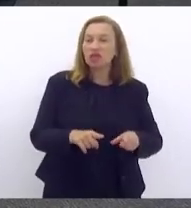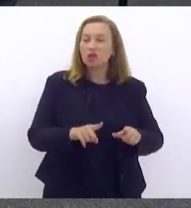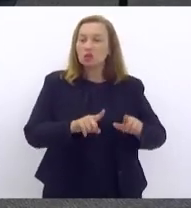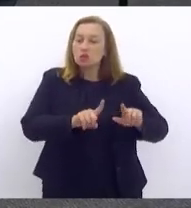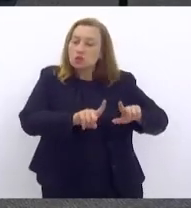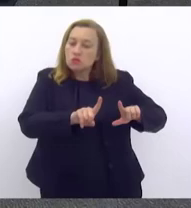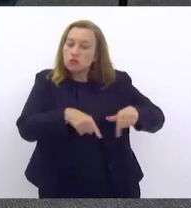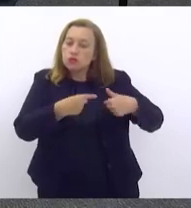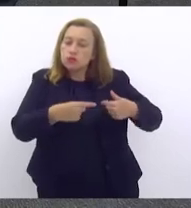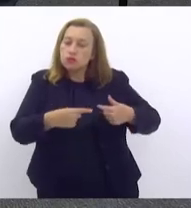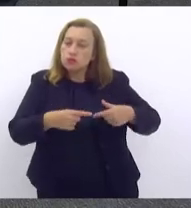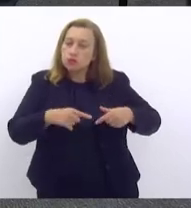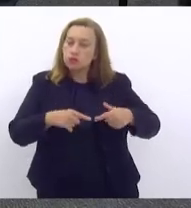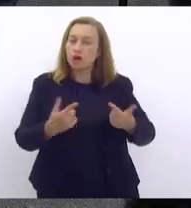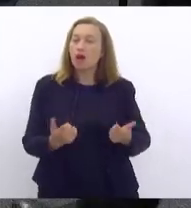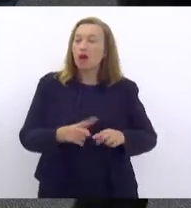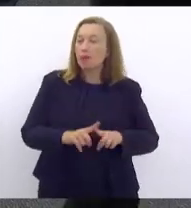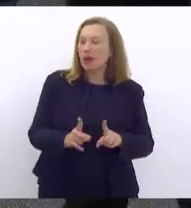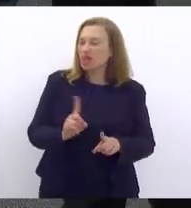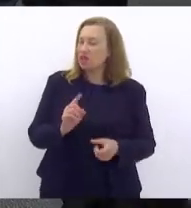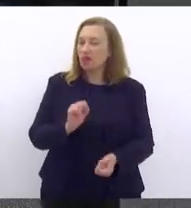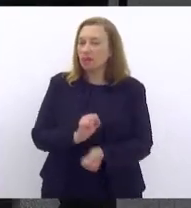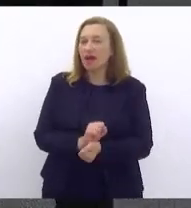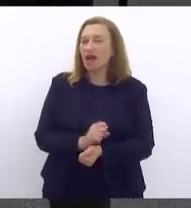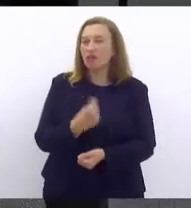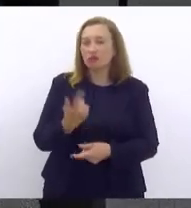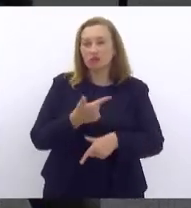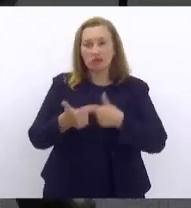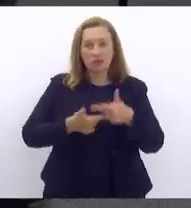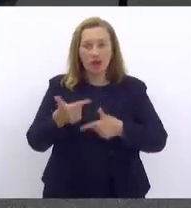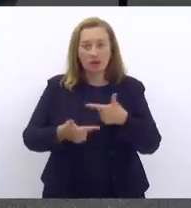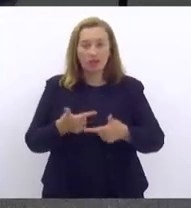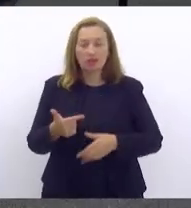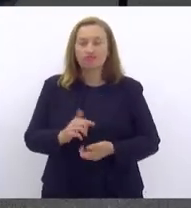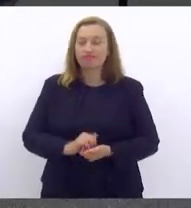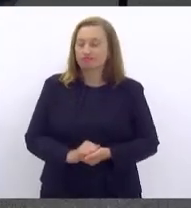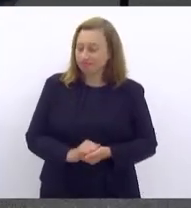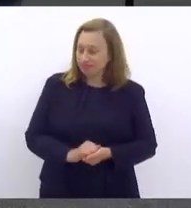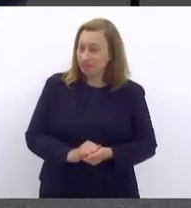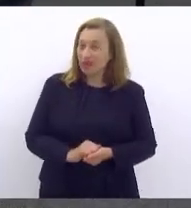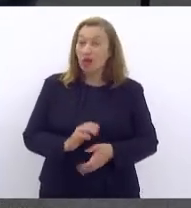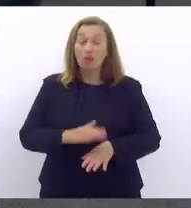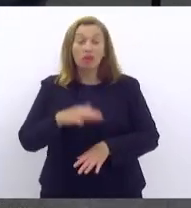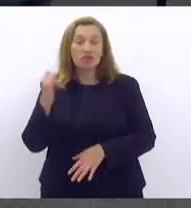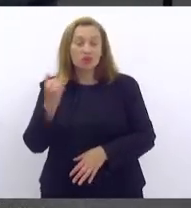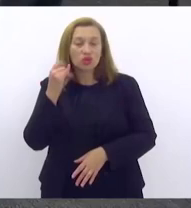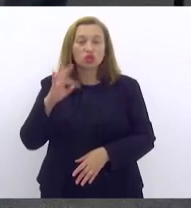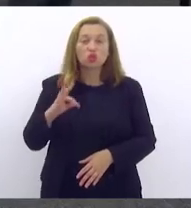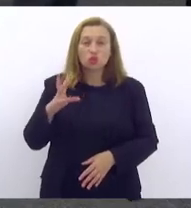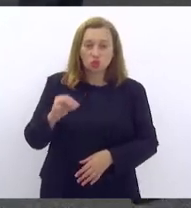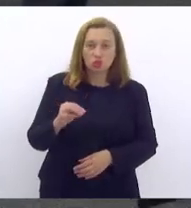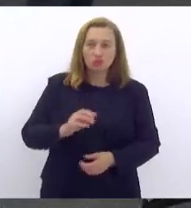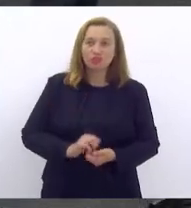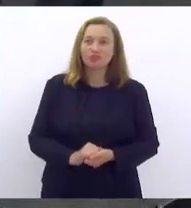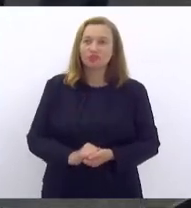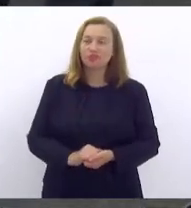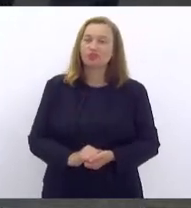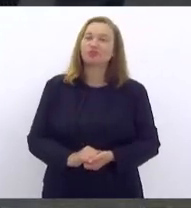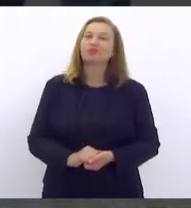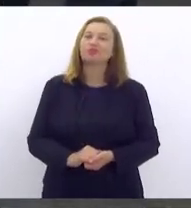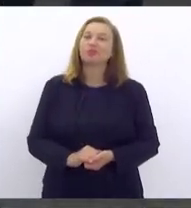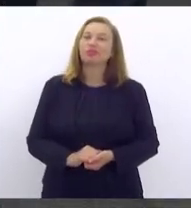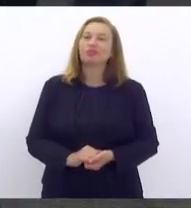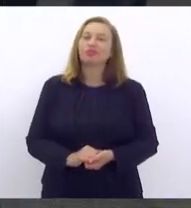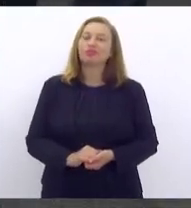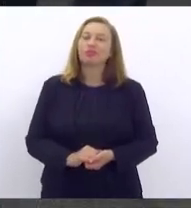nos intimidar, mas não vai parar o nosso trabalho. O mais importante disso tudo é que as ações